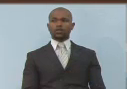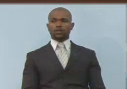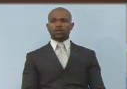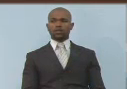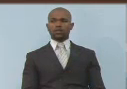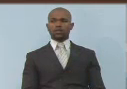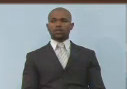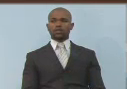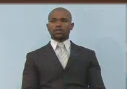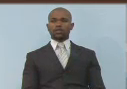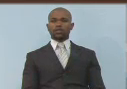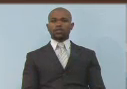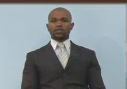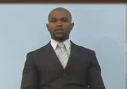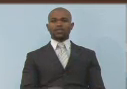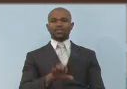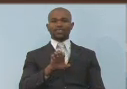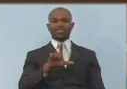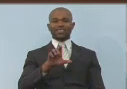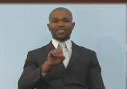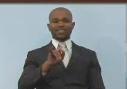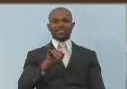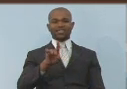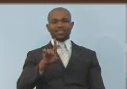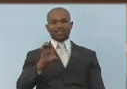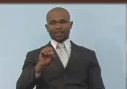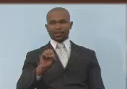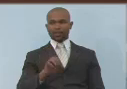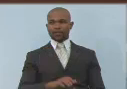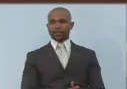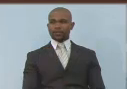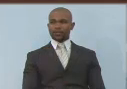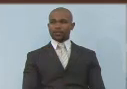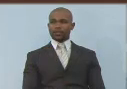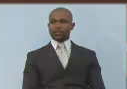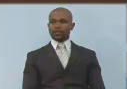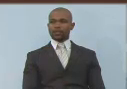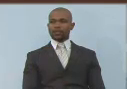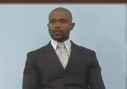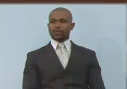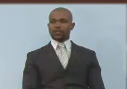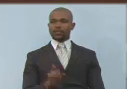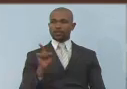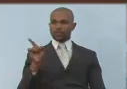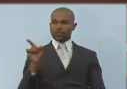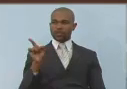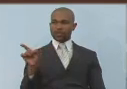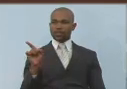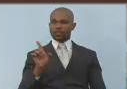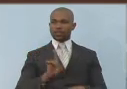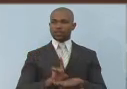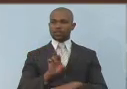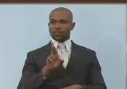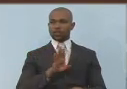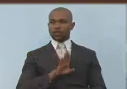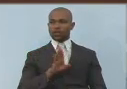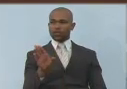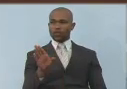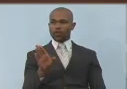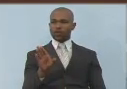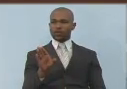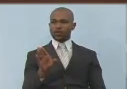elogiado, o elogio esteja maior. Doutor, você esteve lá, inclusive eu não pude falar no